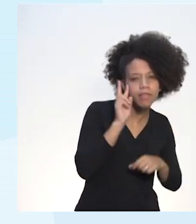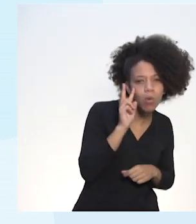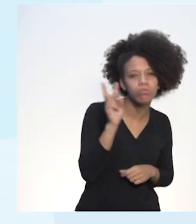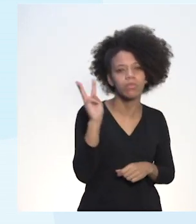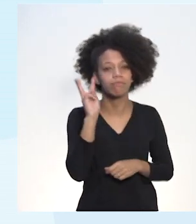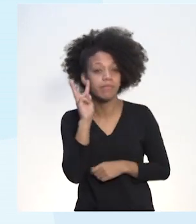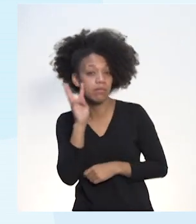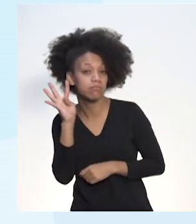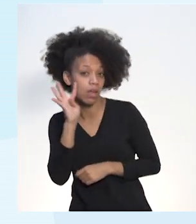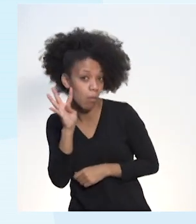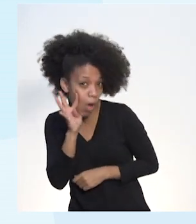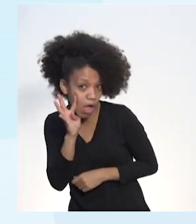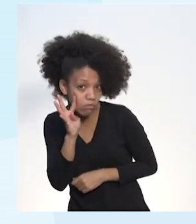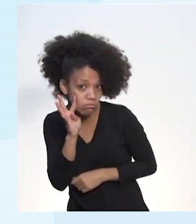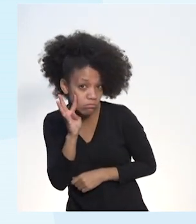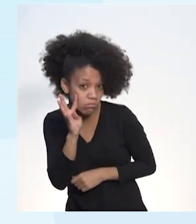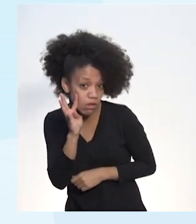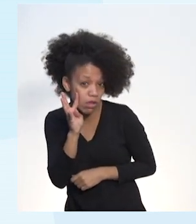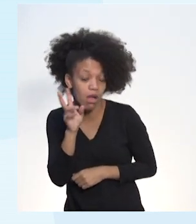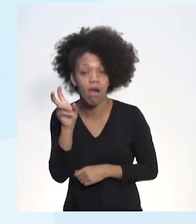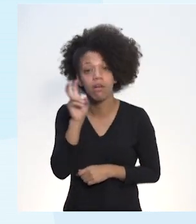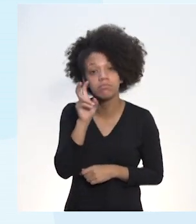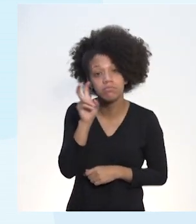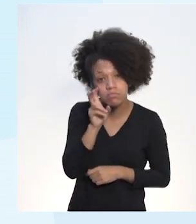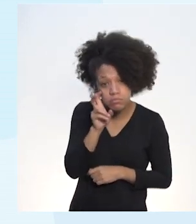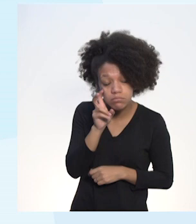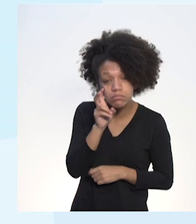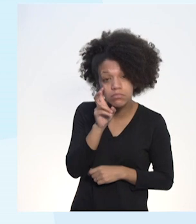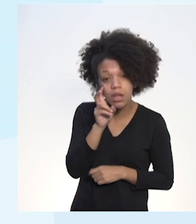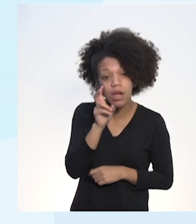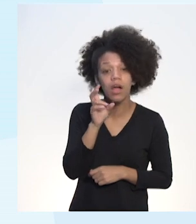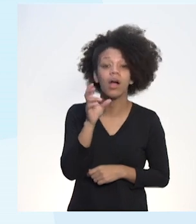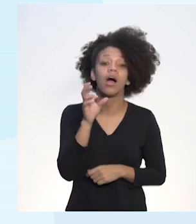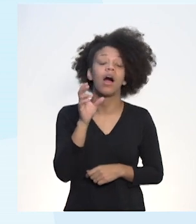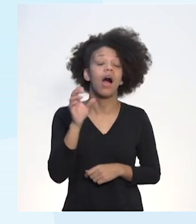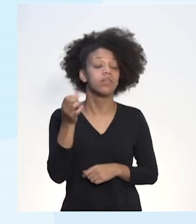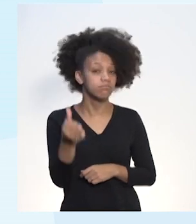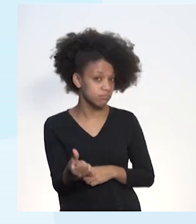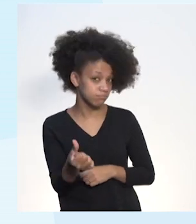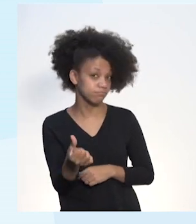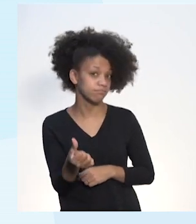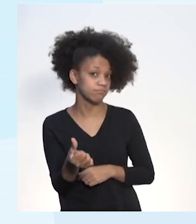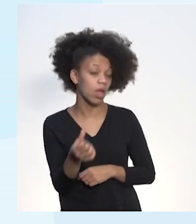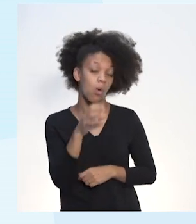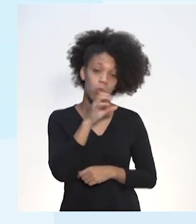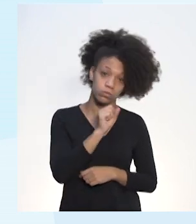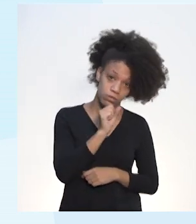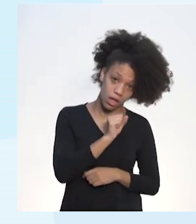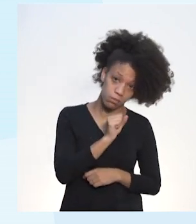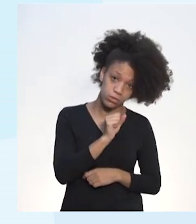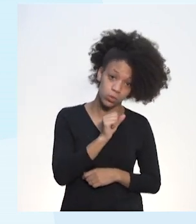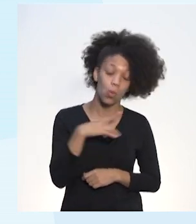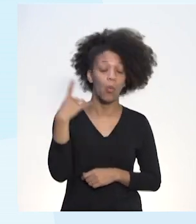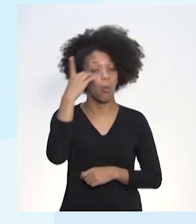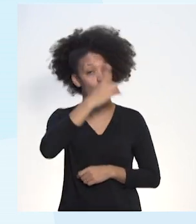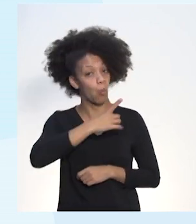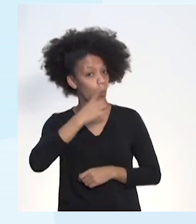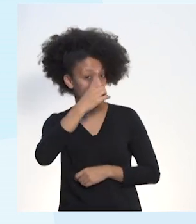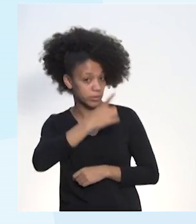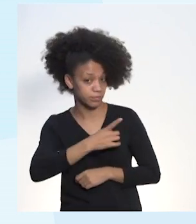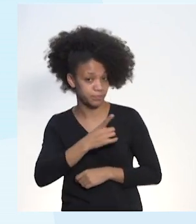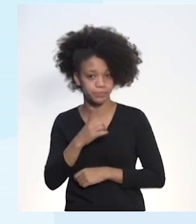terça, a quarta, a quinta, a sexta, o sábado ou o